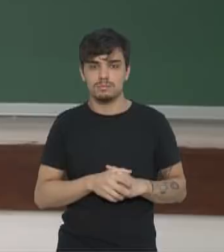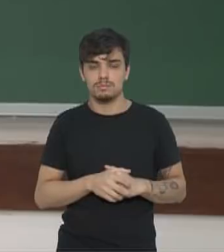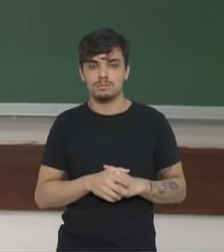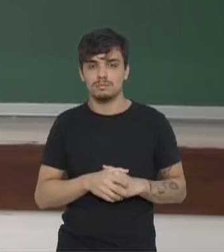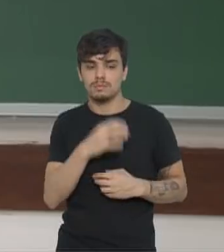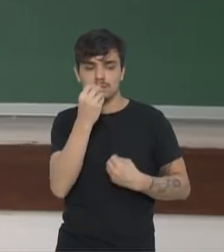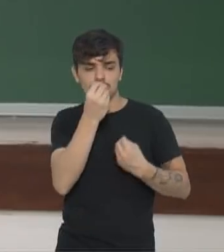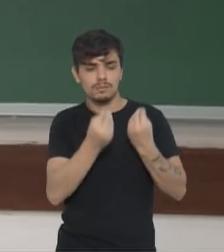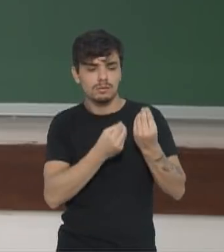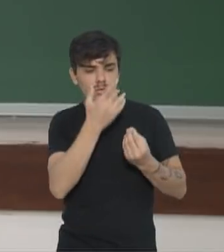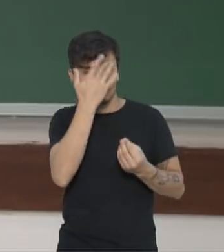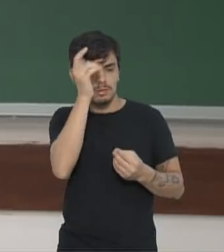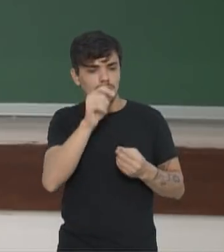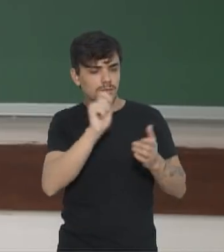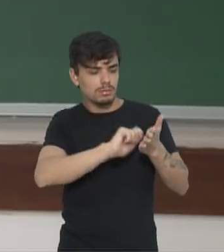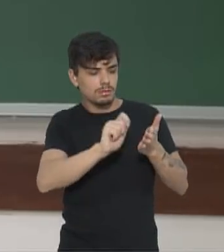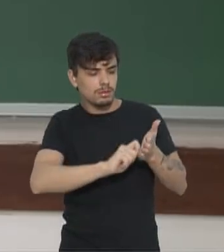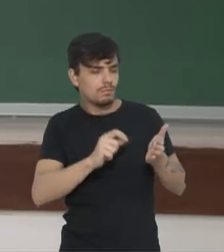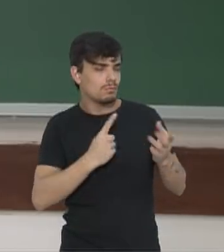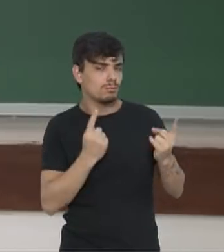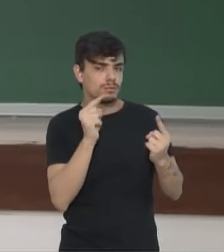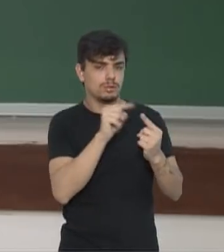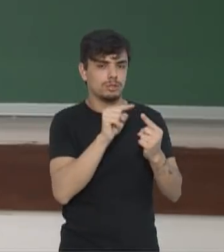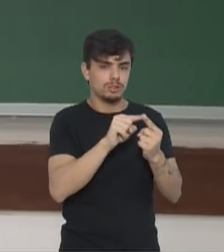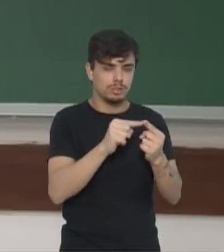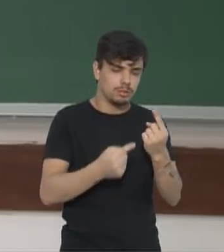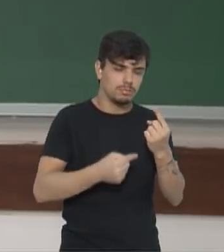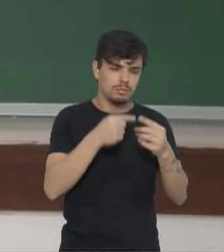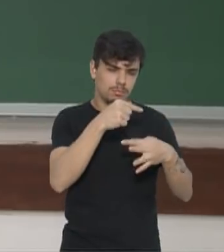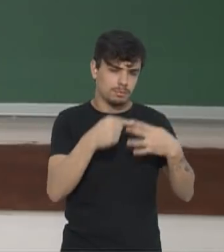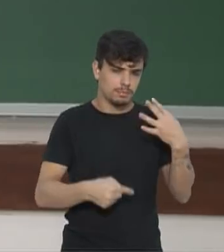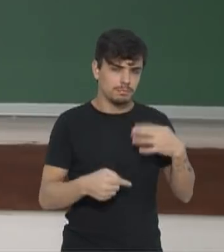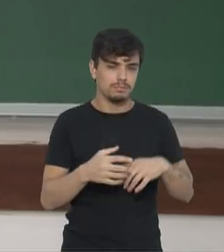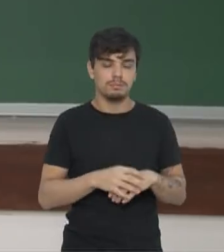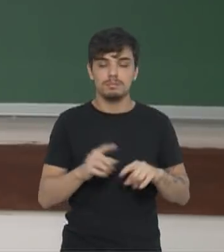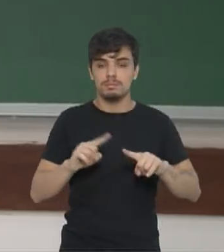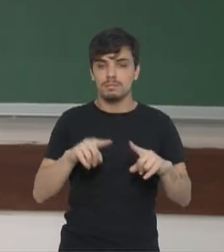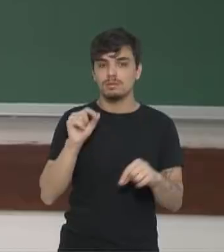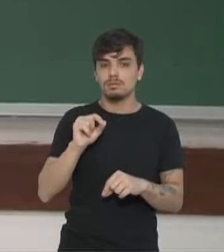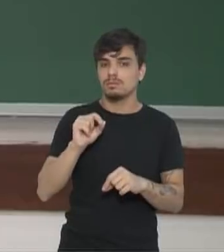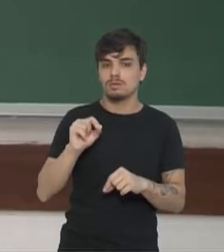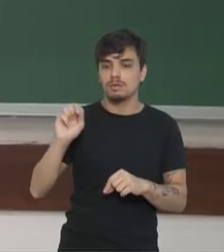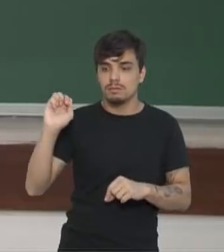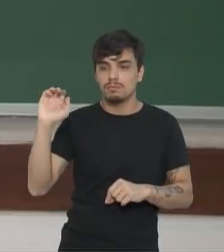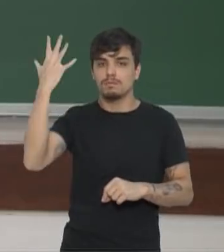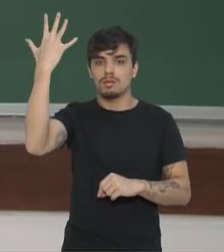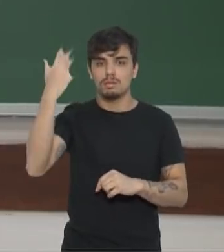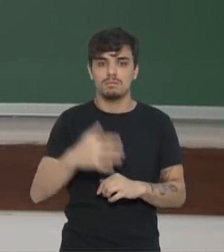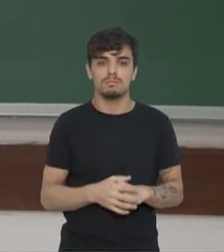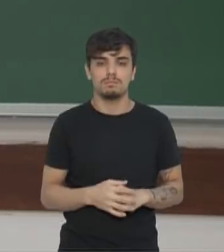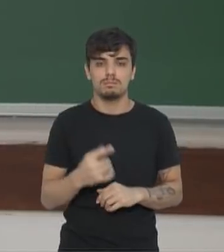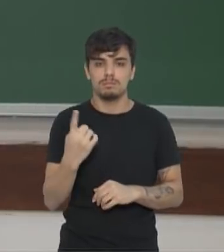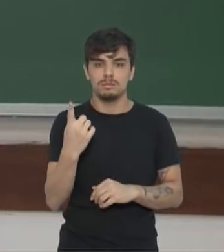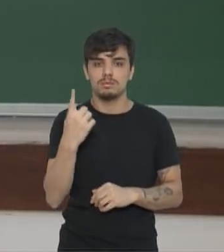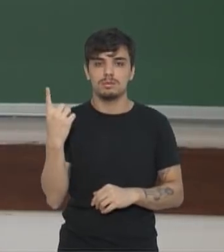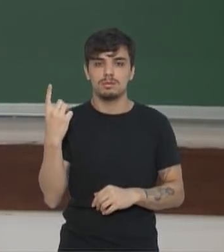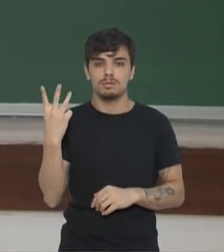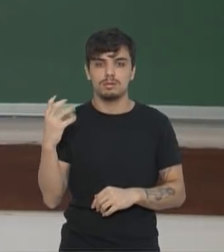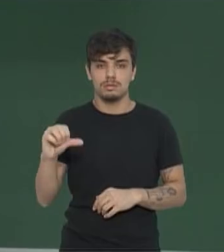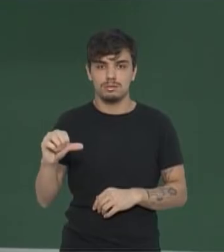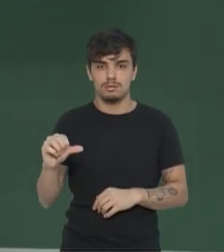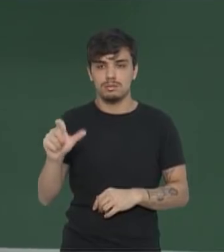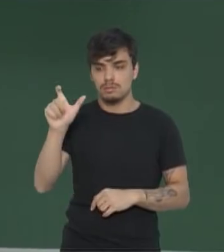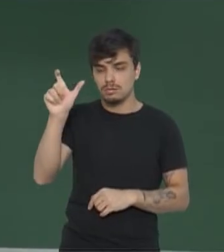qual o objetivo dele, queria valorizar o que nessa história. Enfim, mas o que é fato? Em 1139,